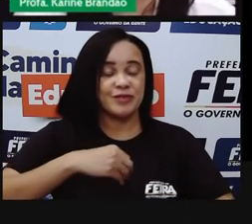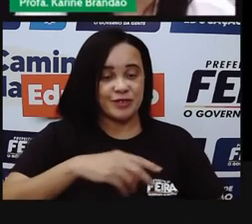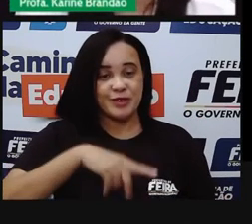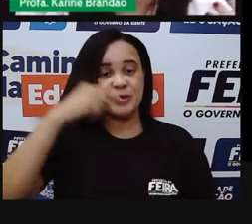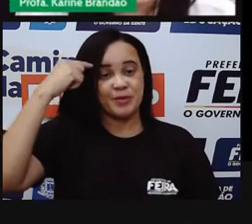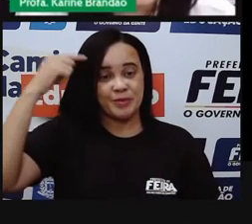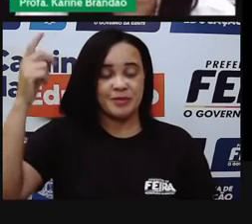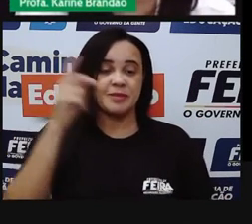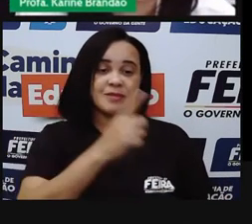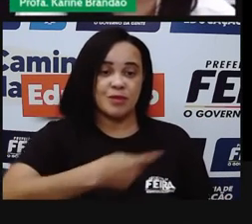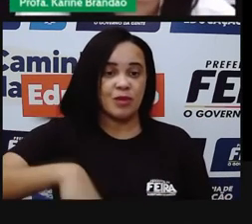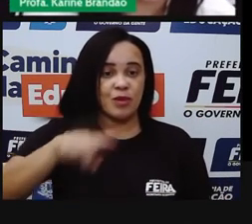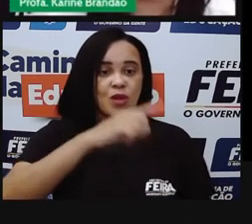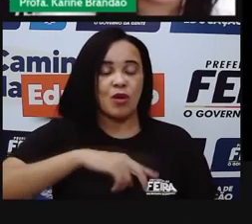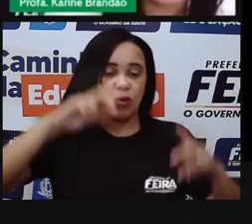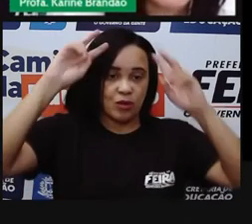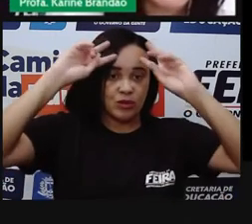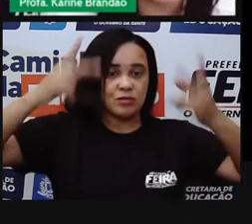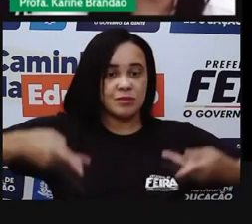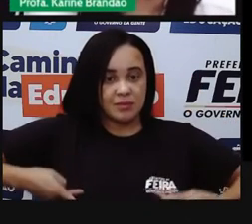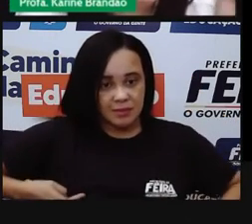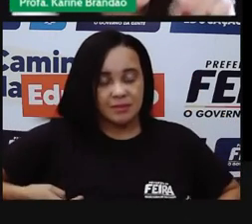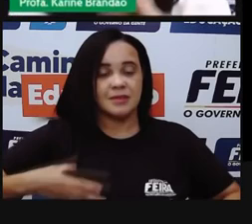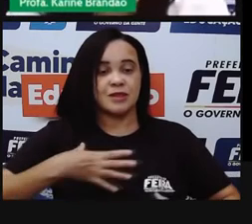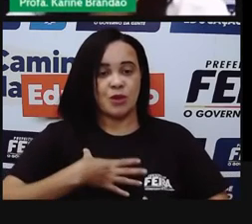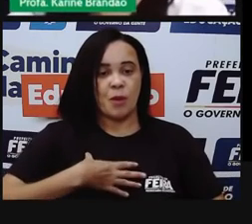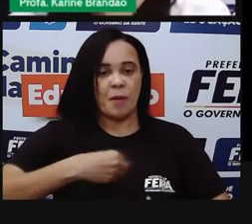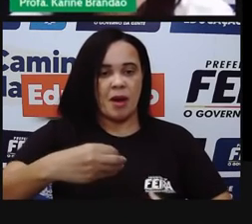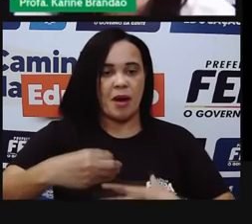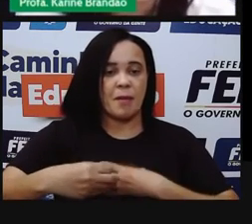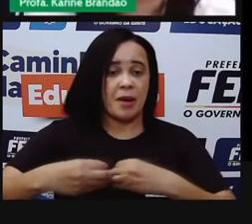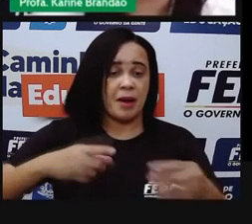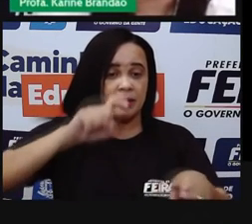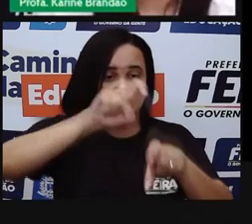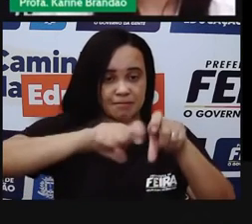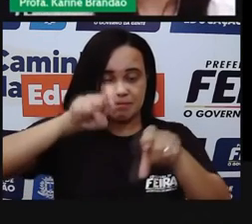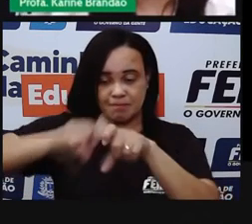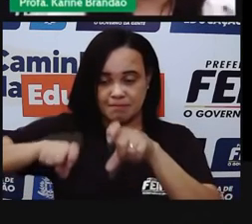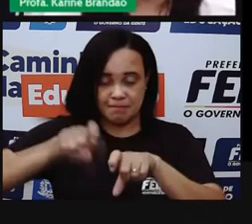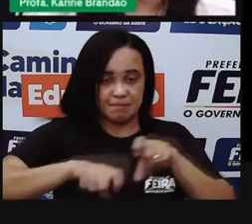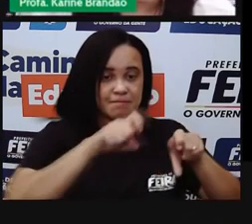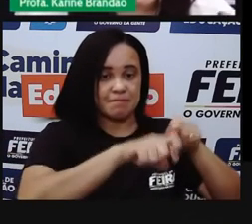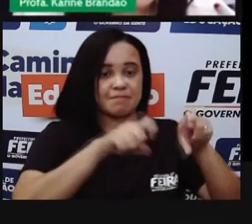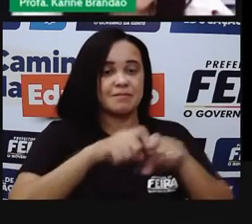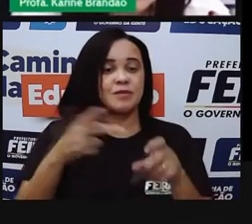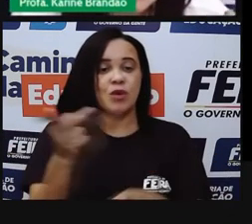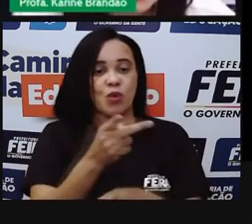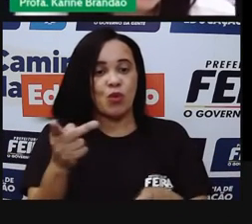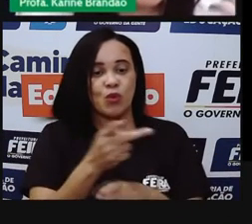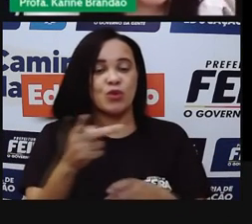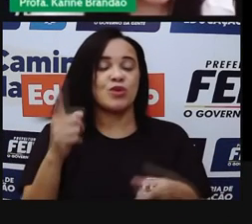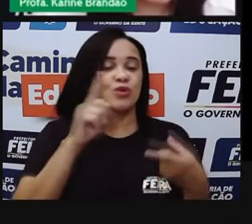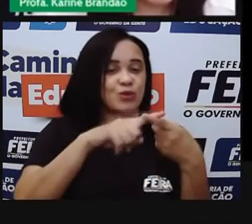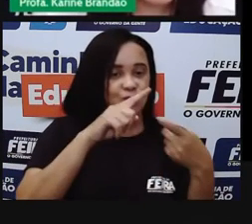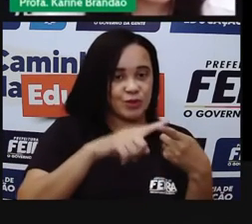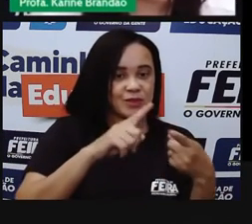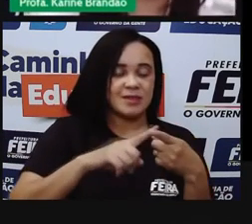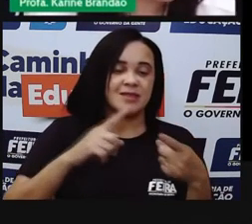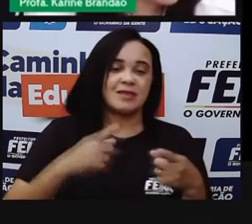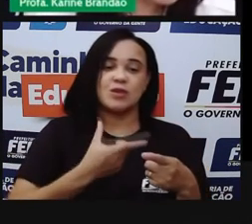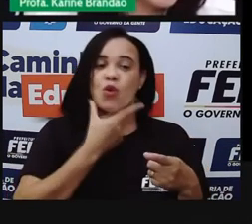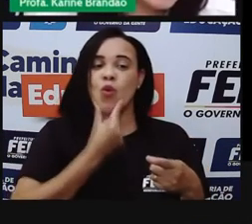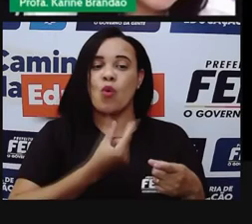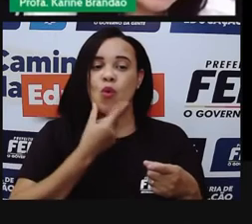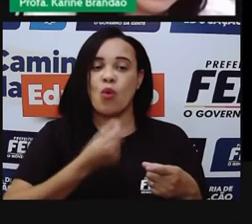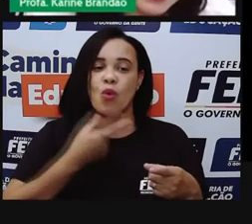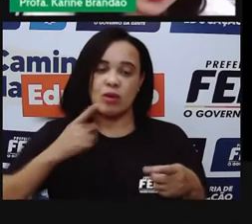que somos seres que fazem reprodução sexuada, né? Nós temos os gametas. Os homens